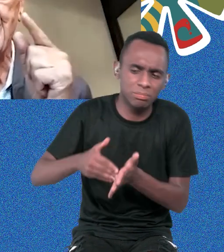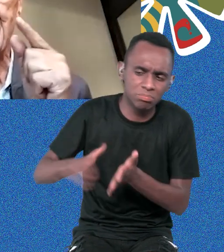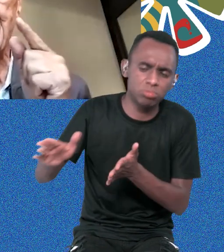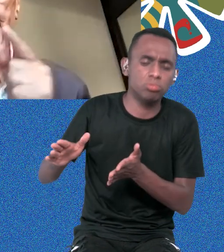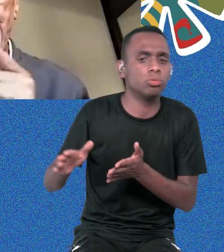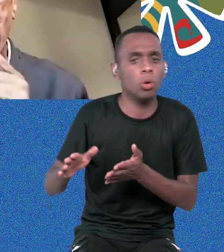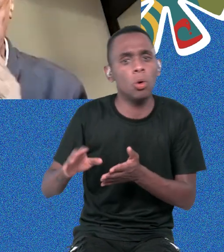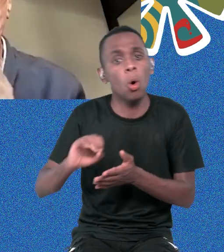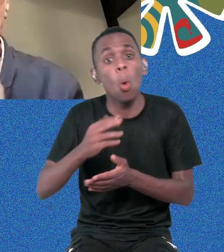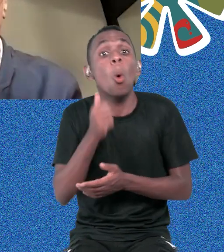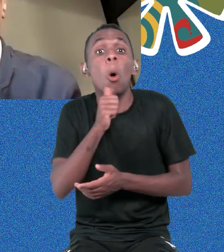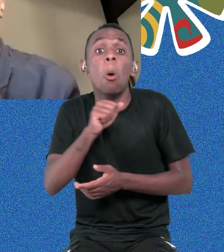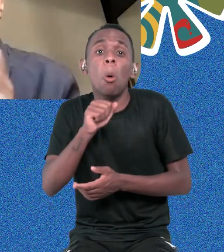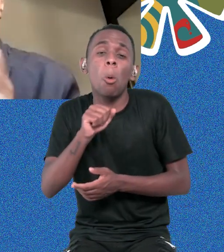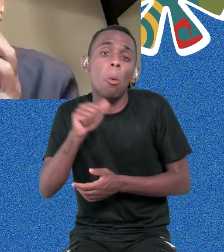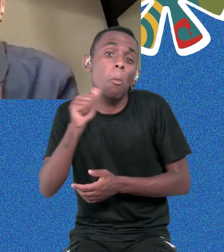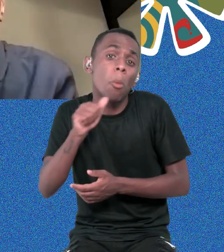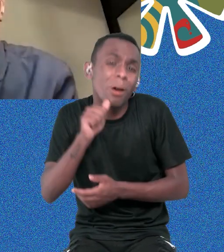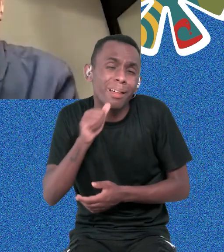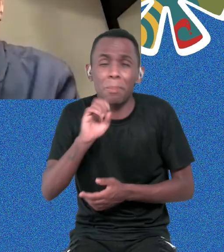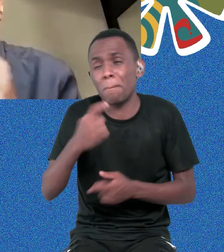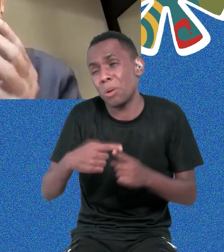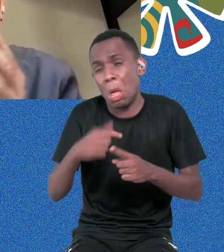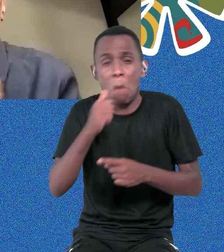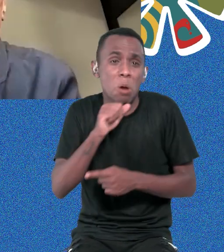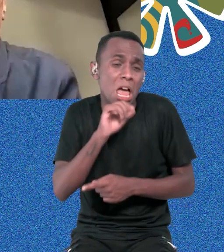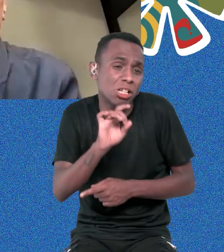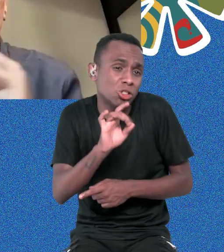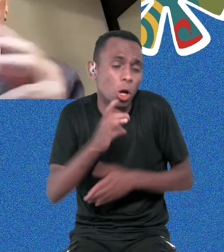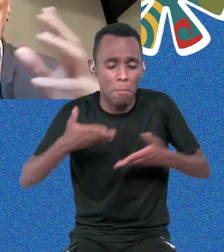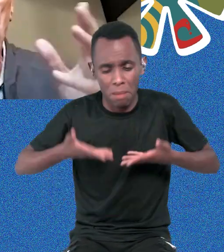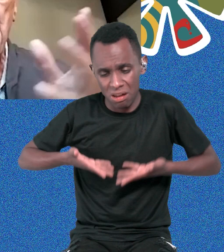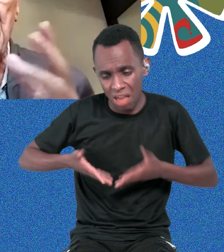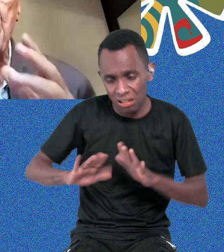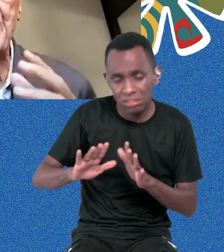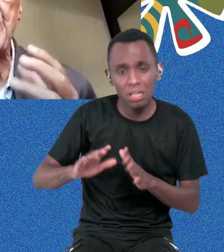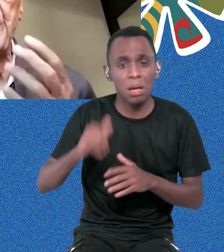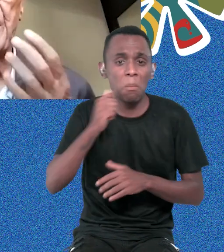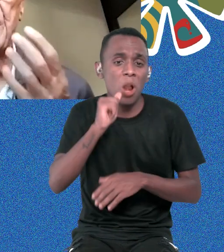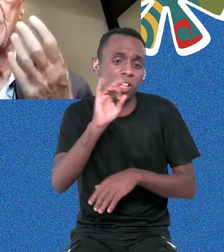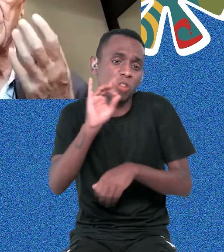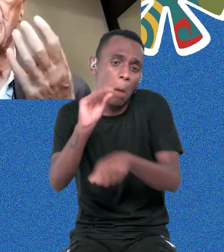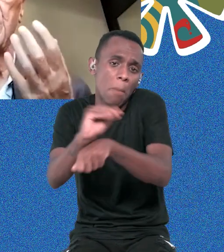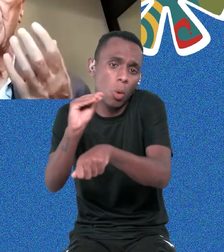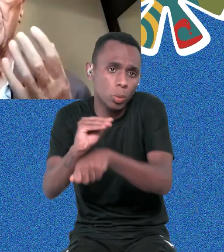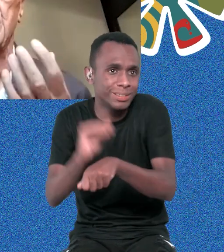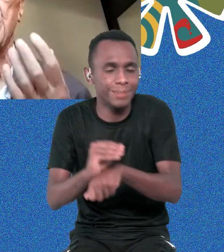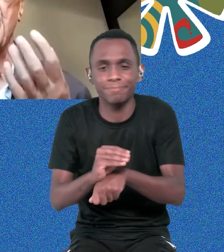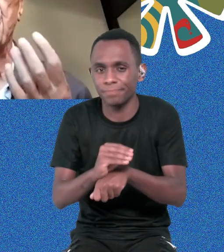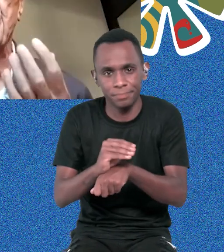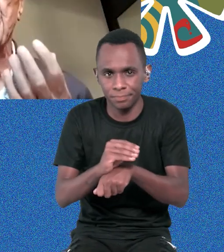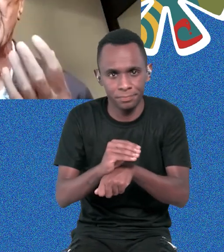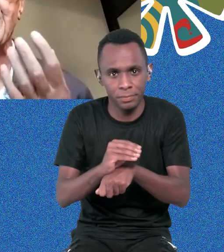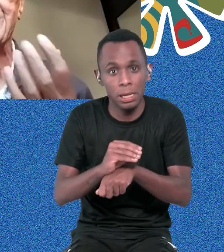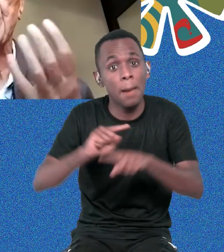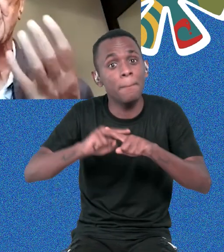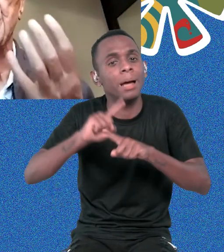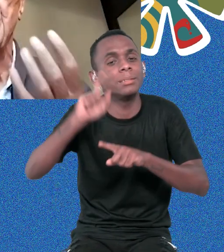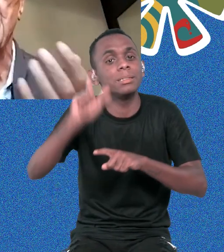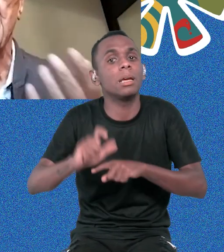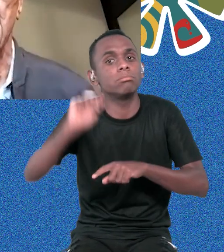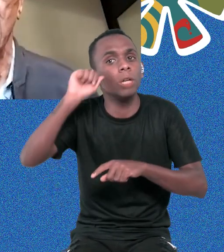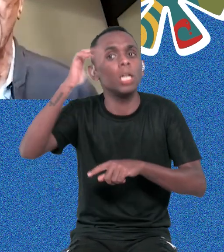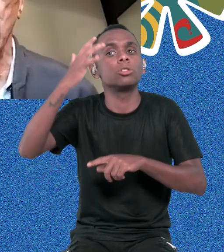mátria, que segrega a mulher para parir, a mulher para cuidar, a mulher para... Mas quem define a